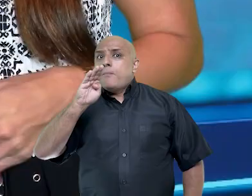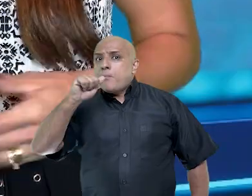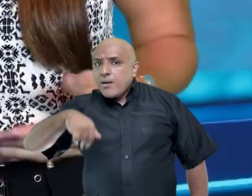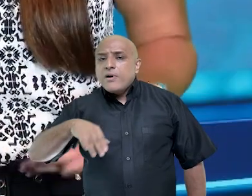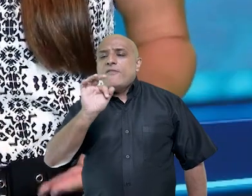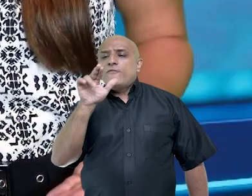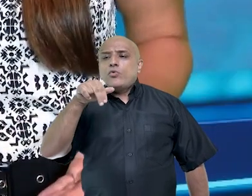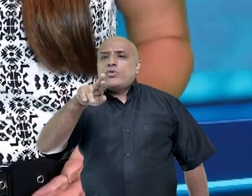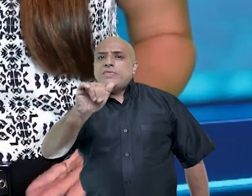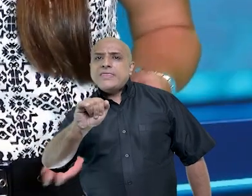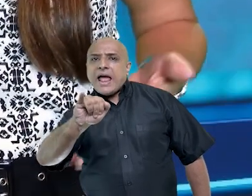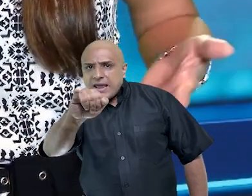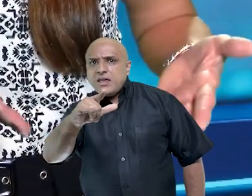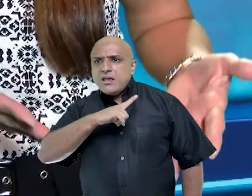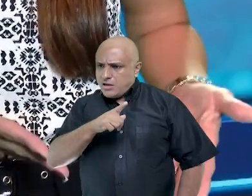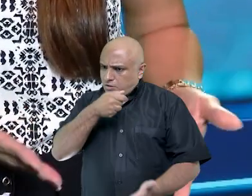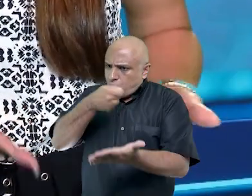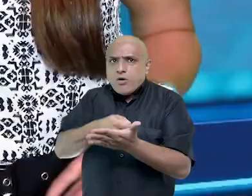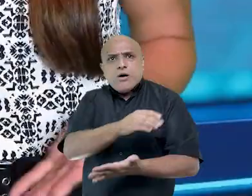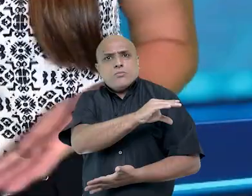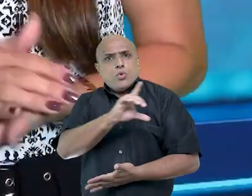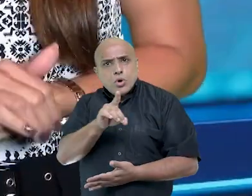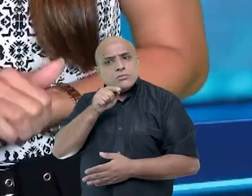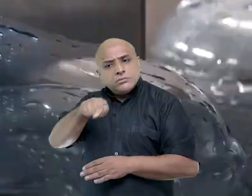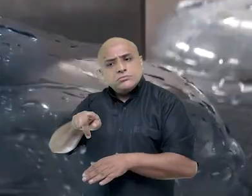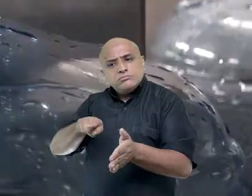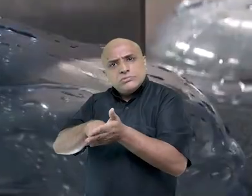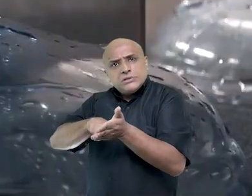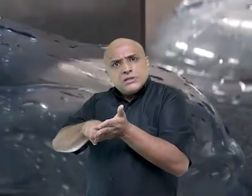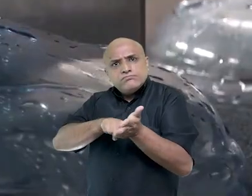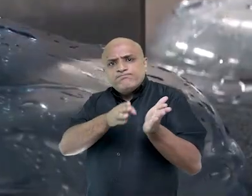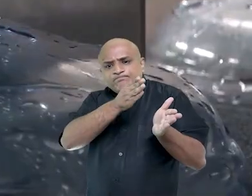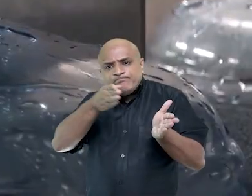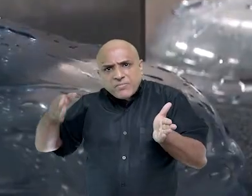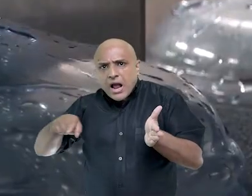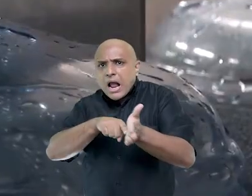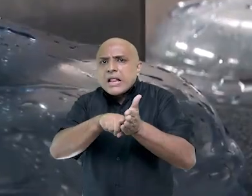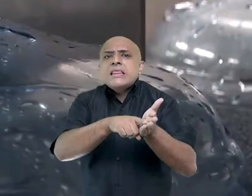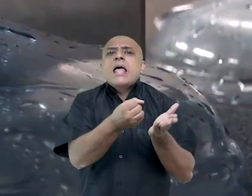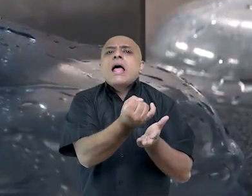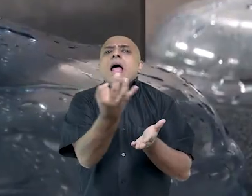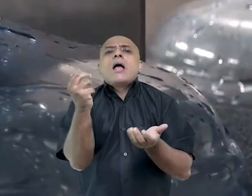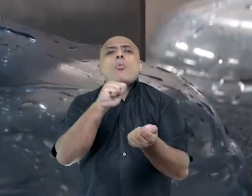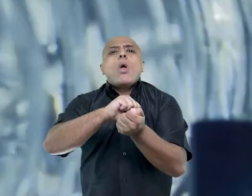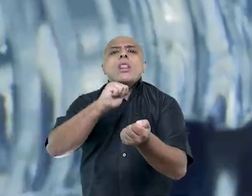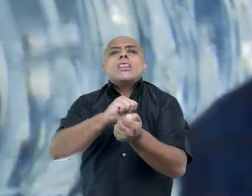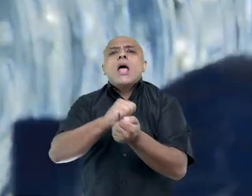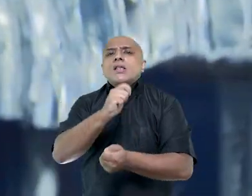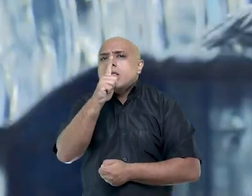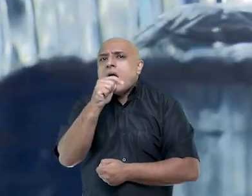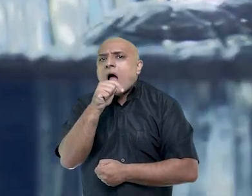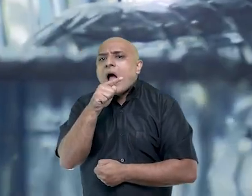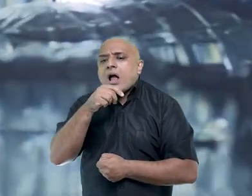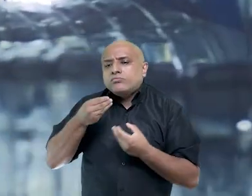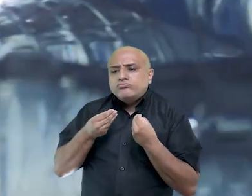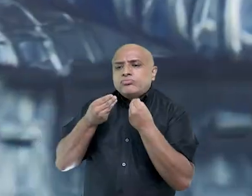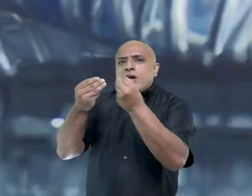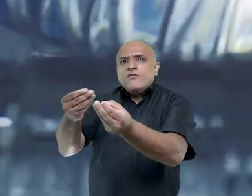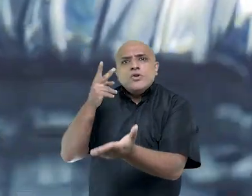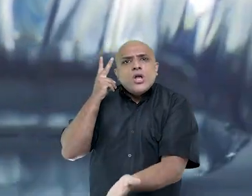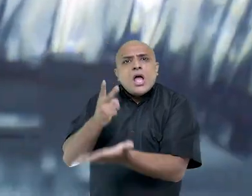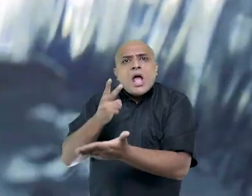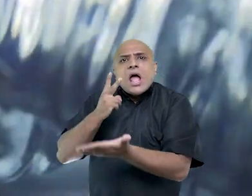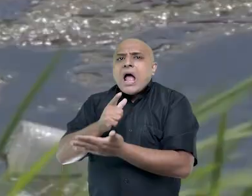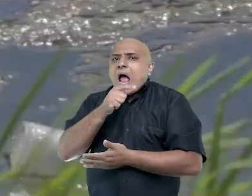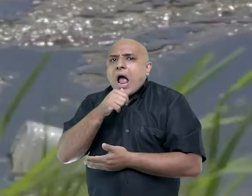FUNAI a atuarem de forma coordenada na análise periódica da qualidade da água, no fornecimento contínuo